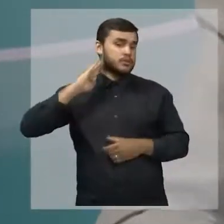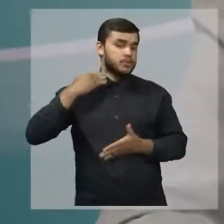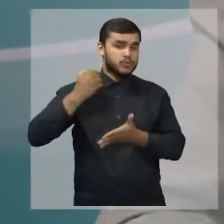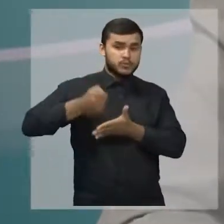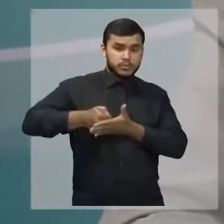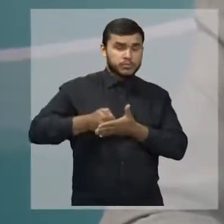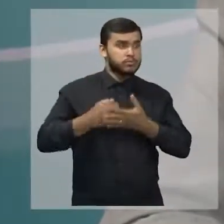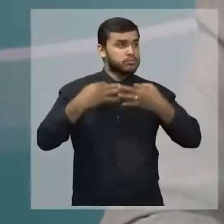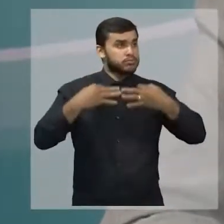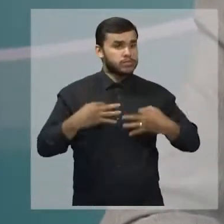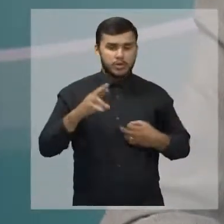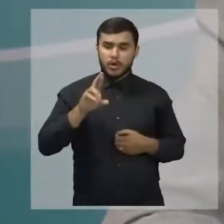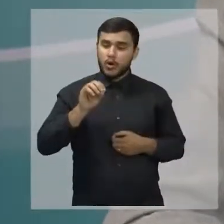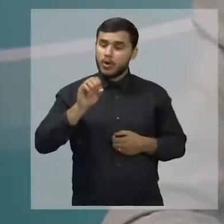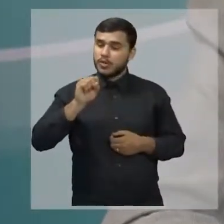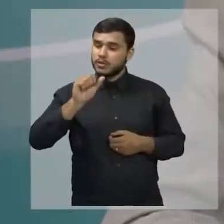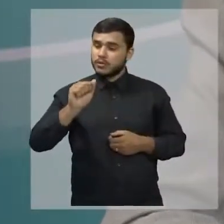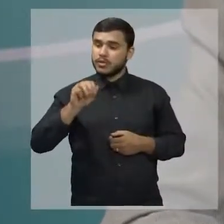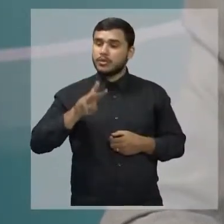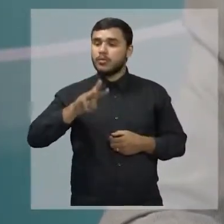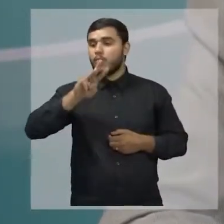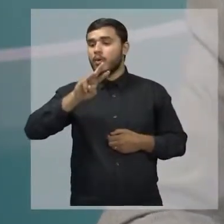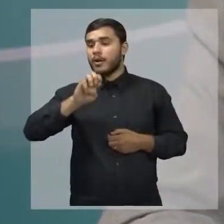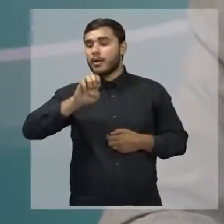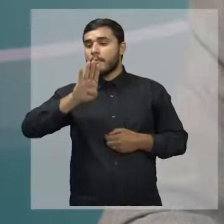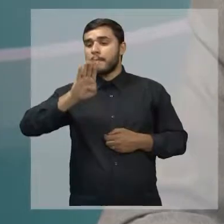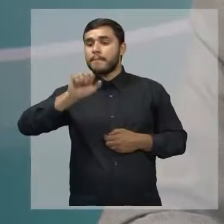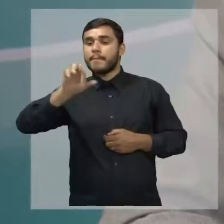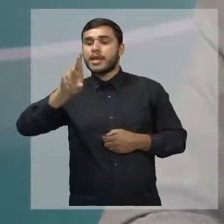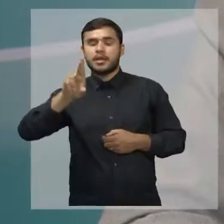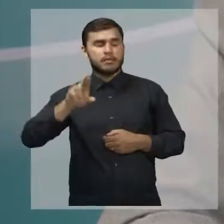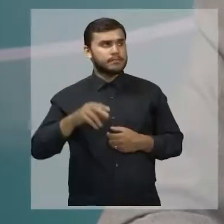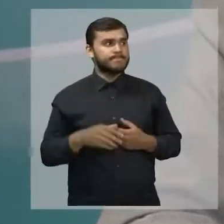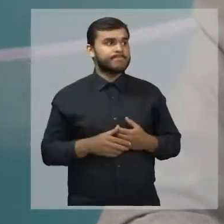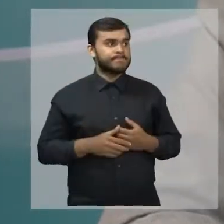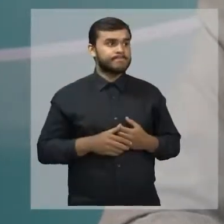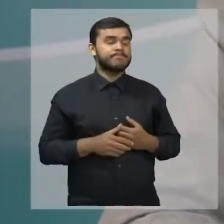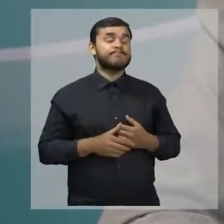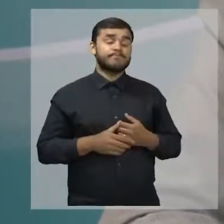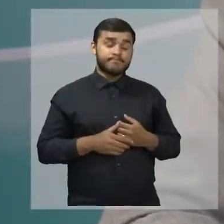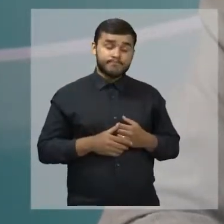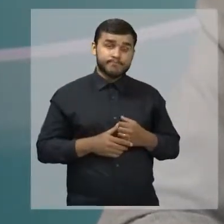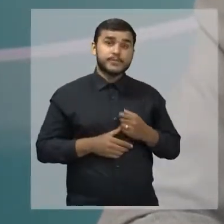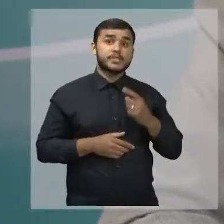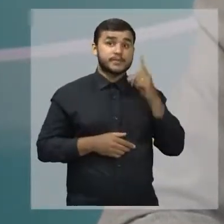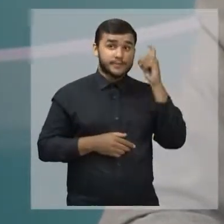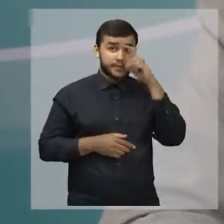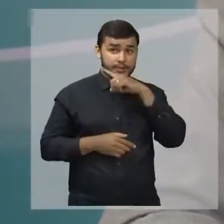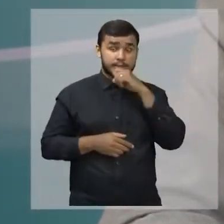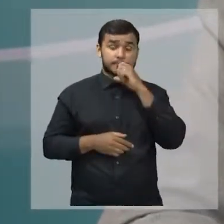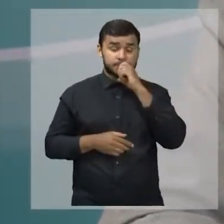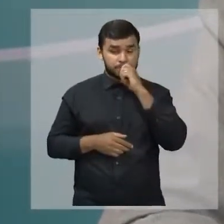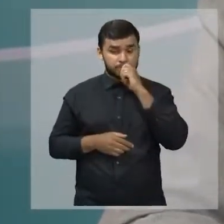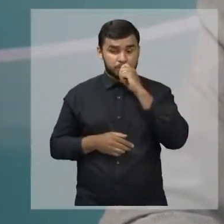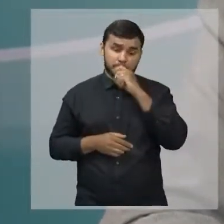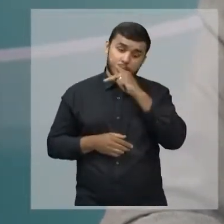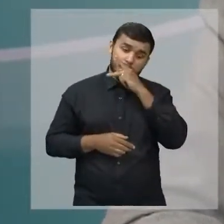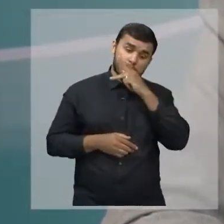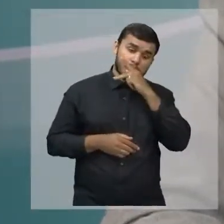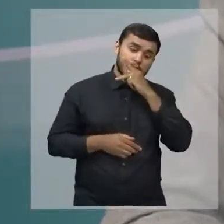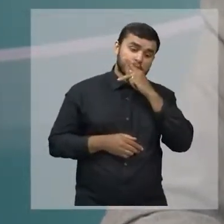Então, transformar em uma milícia virtual num partido, não sei. O partido é uma pessoa